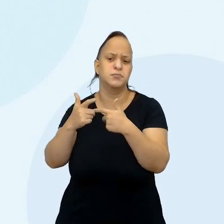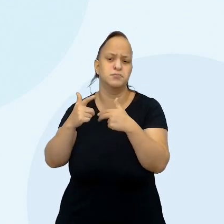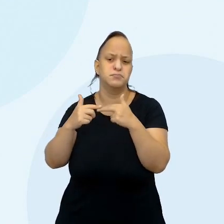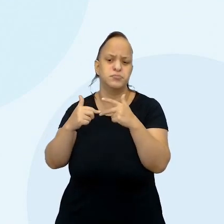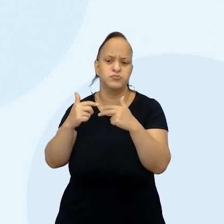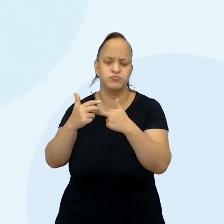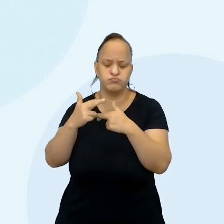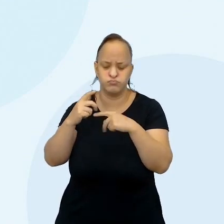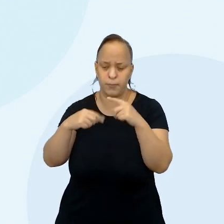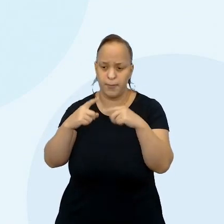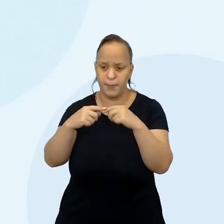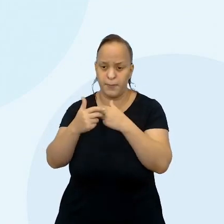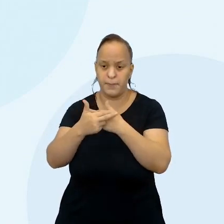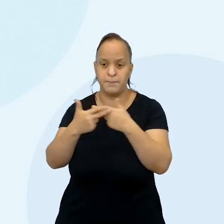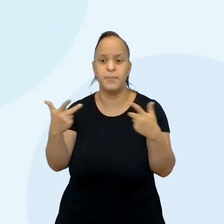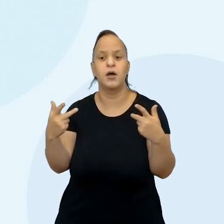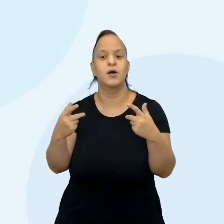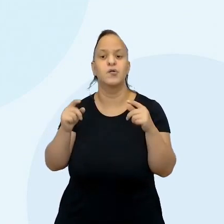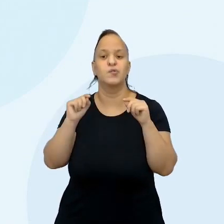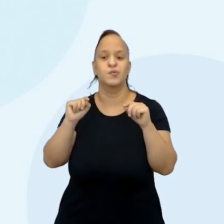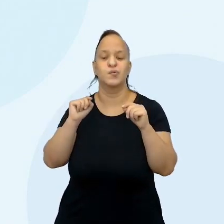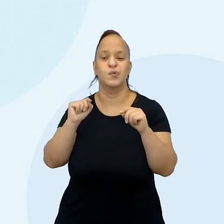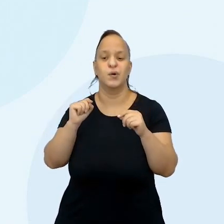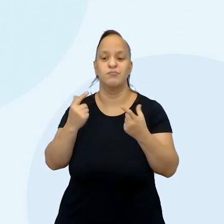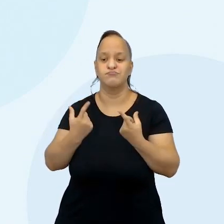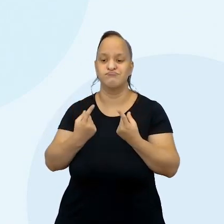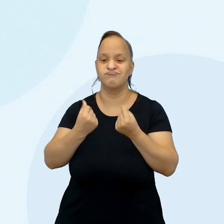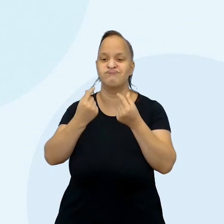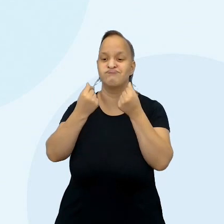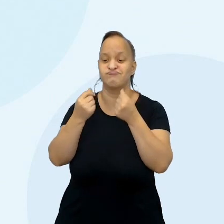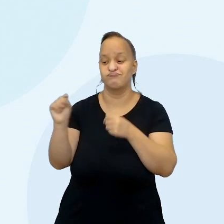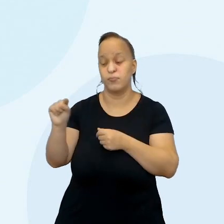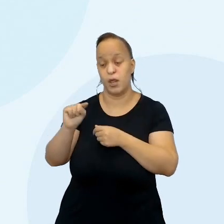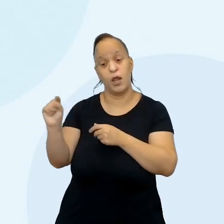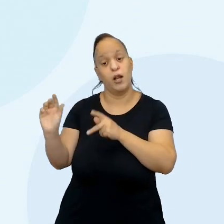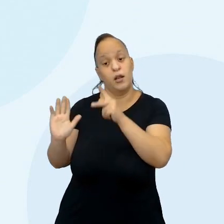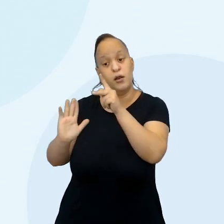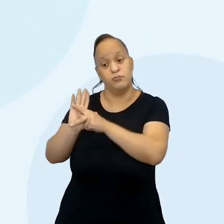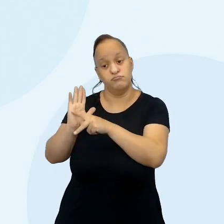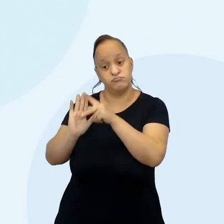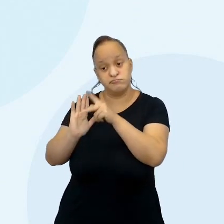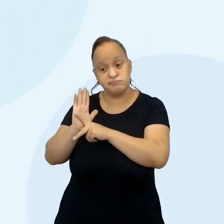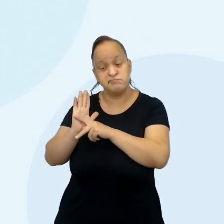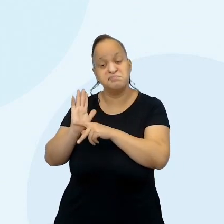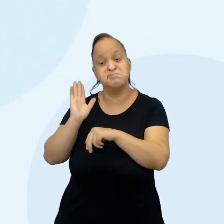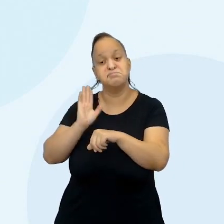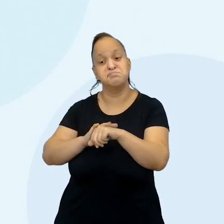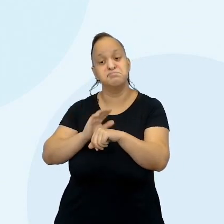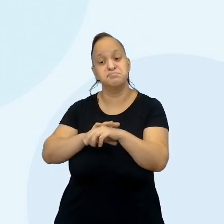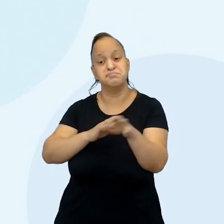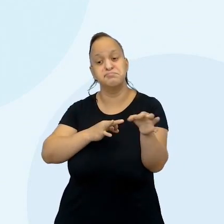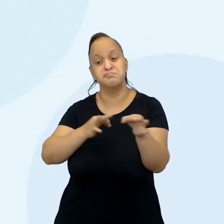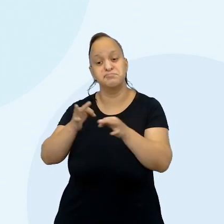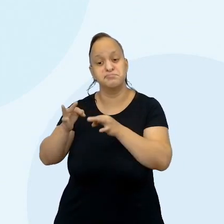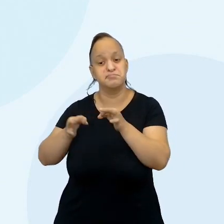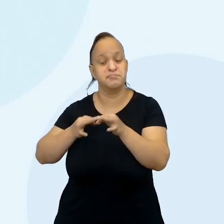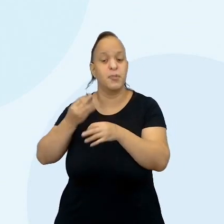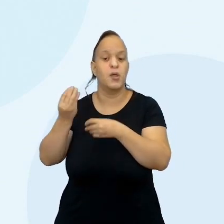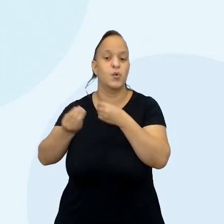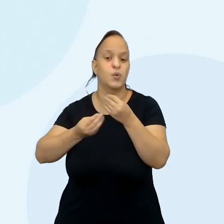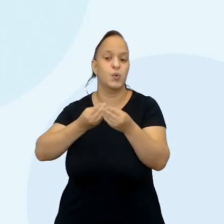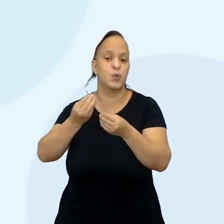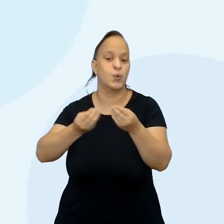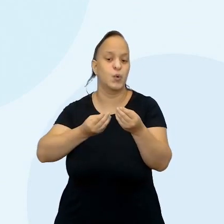exigirão recursos financeiros. Então, ele faz uma proposta para começar utilizando o diário de